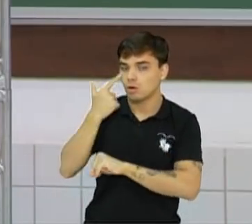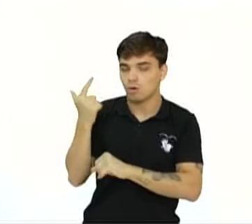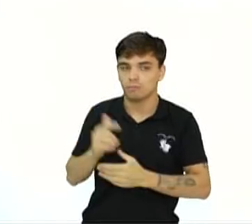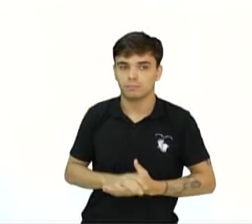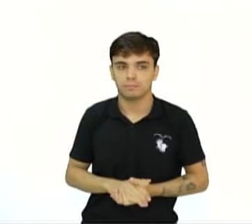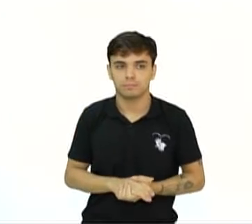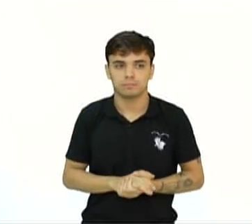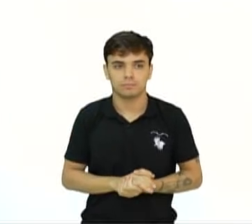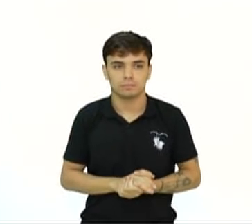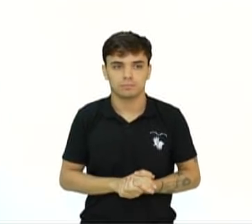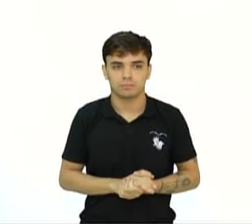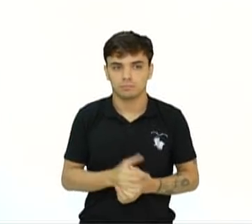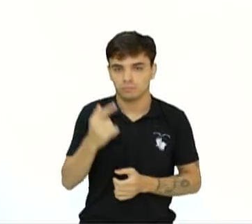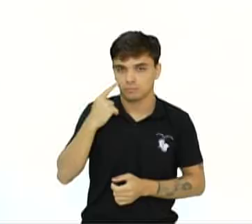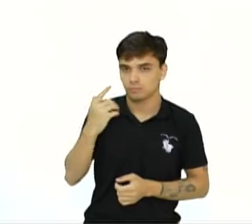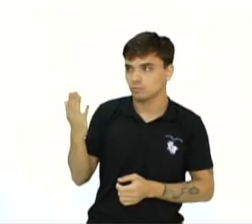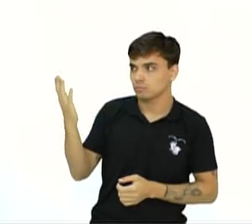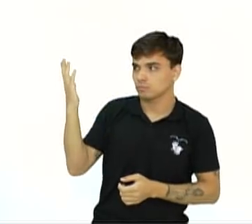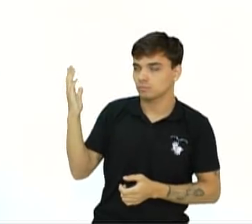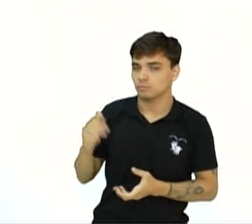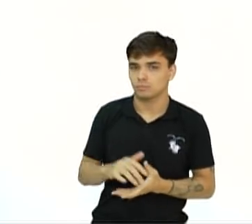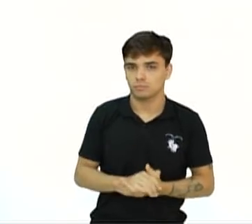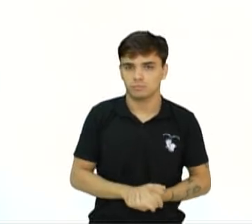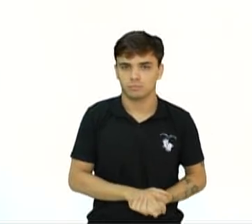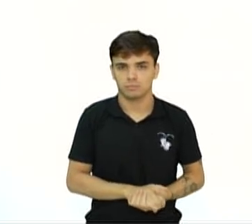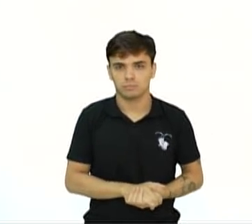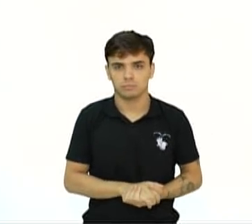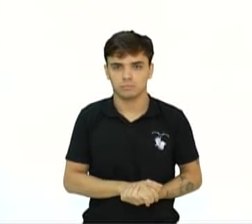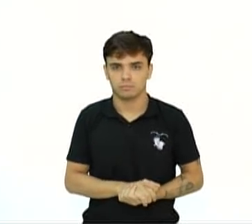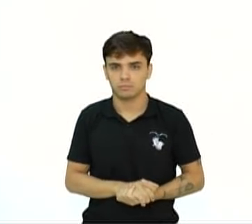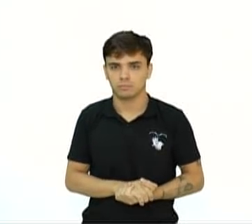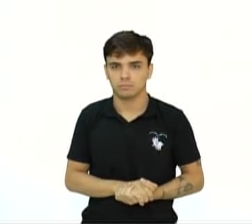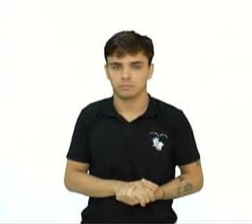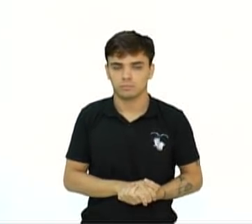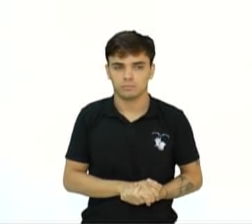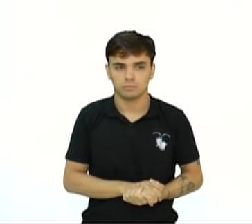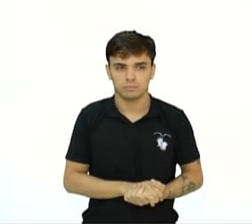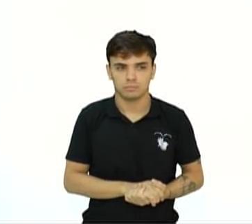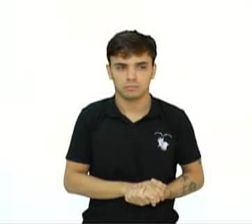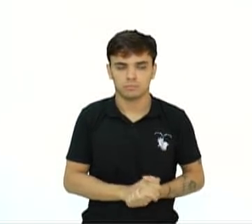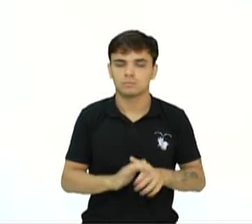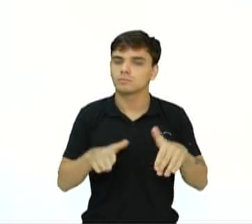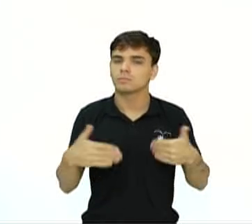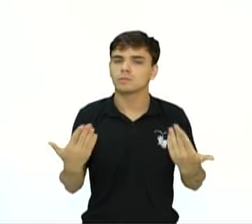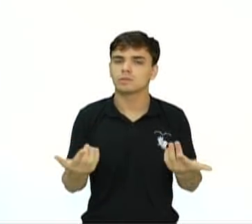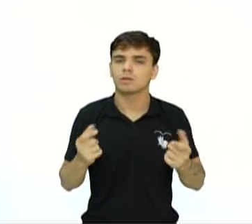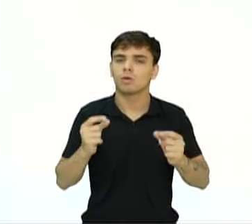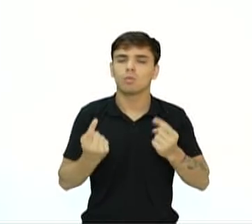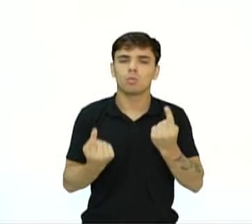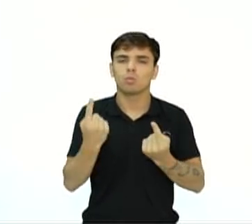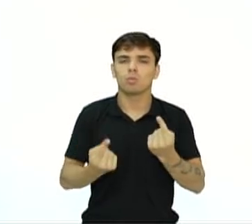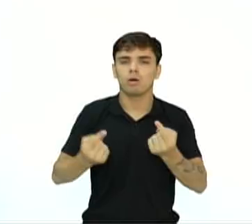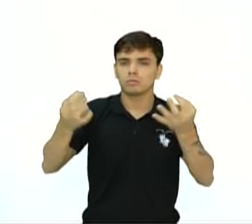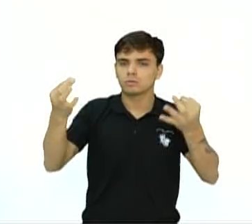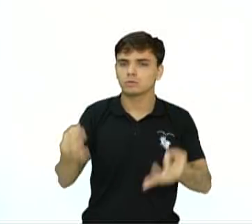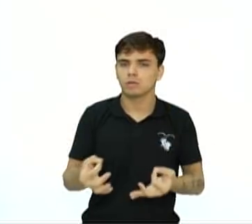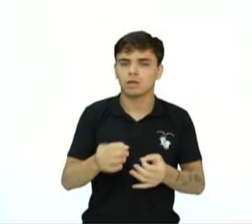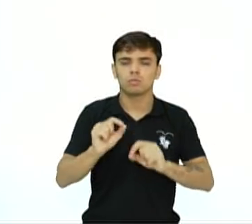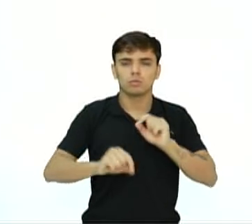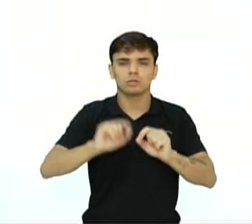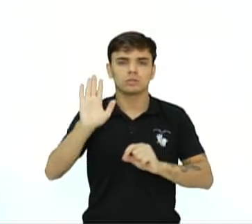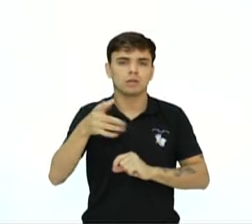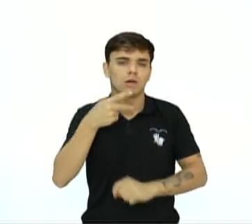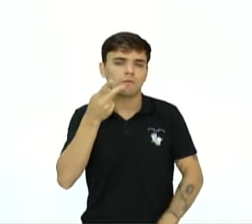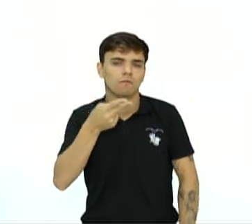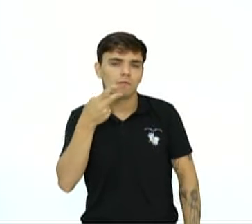pergunta. What are the correct statements about Mona Lisa? Então, o que está correto sobre o que a gente falou,